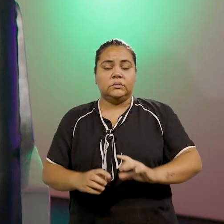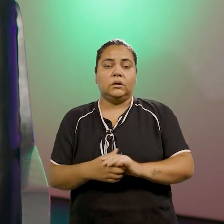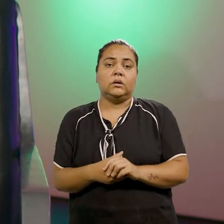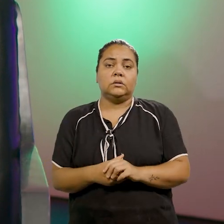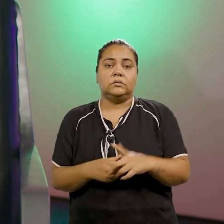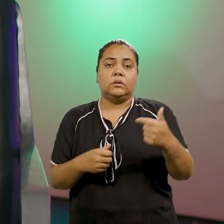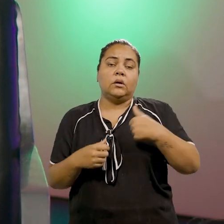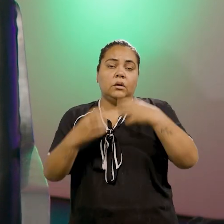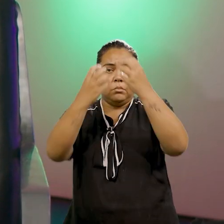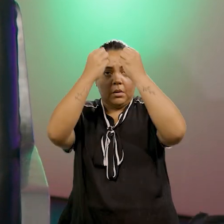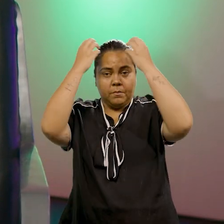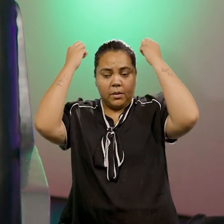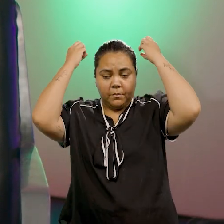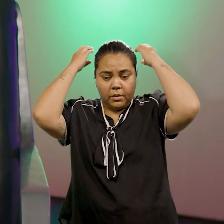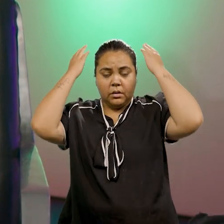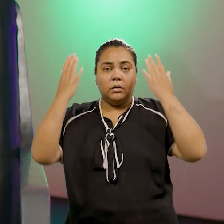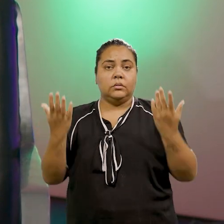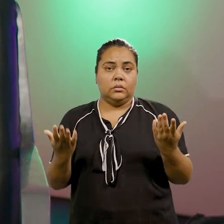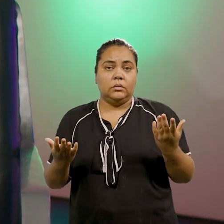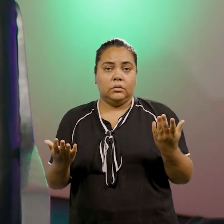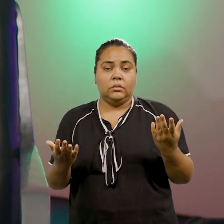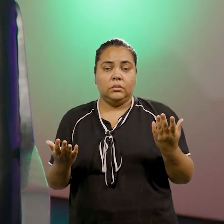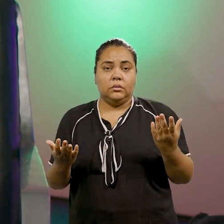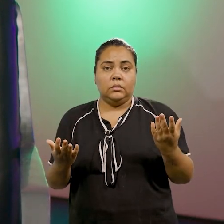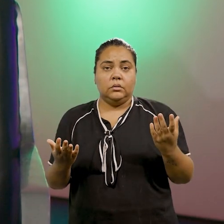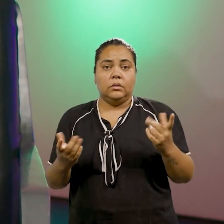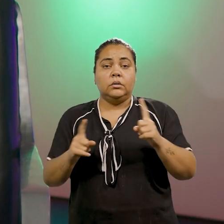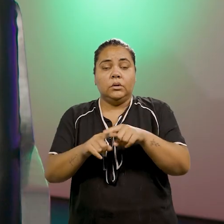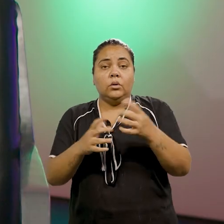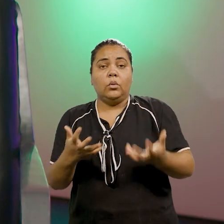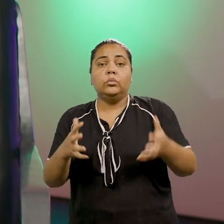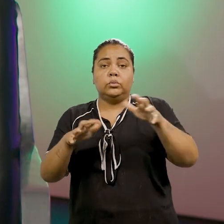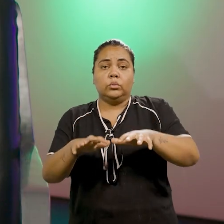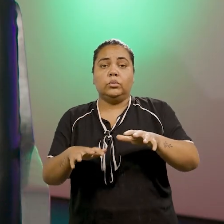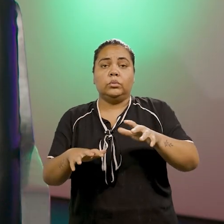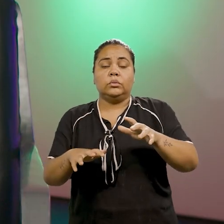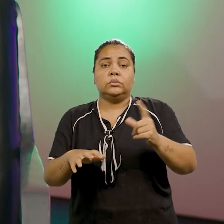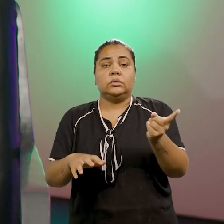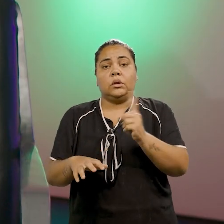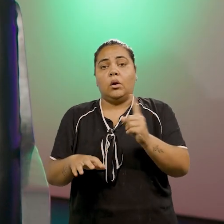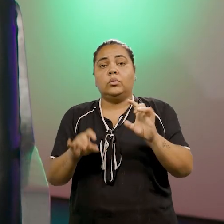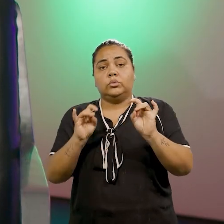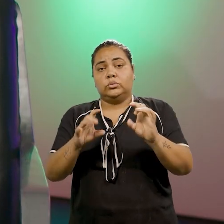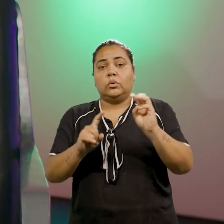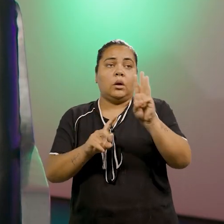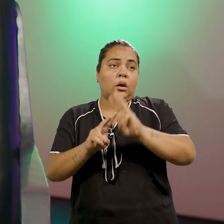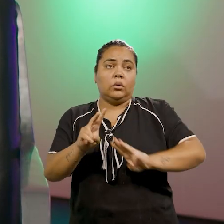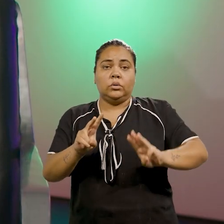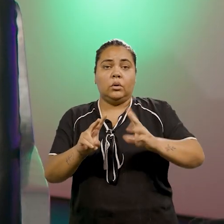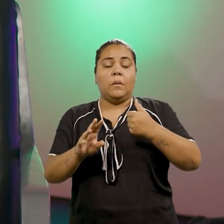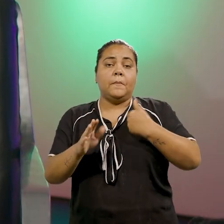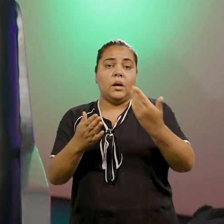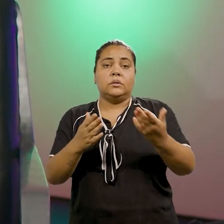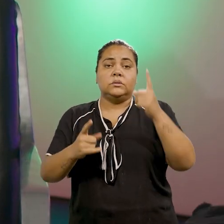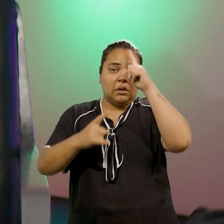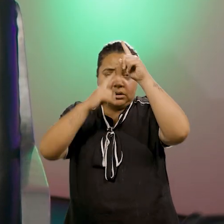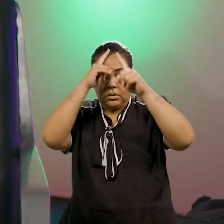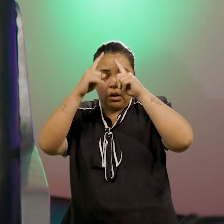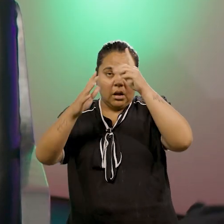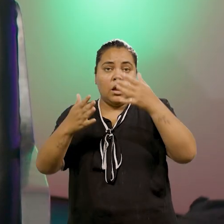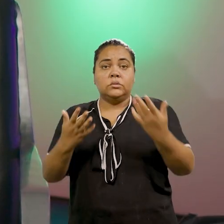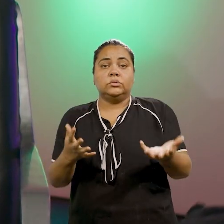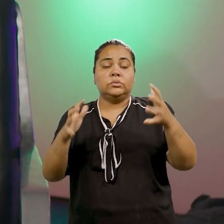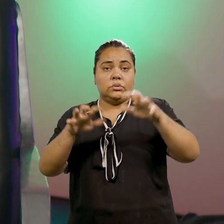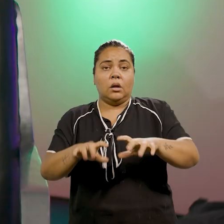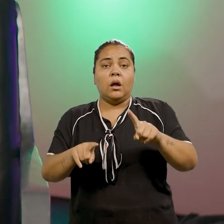uma pessoa neurodivergente. E o núcleo de inclusão, não só na católica, mas a ideia de núcleo